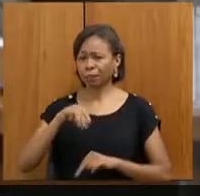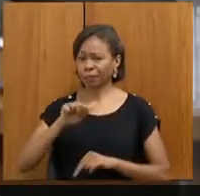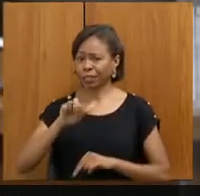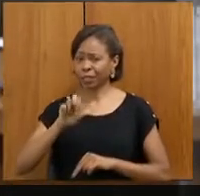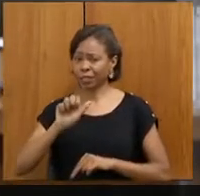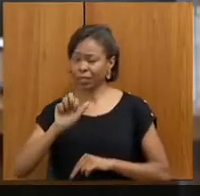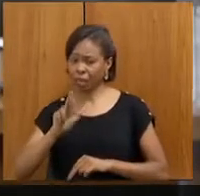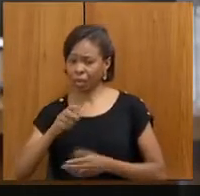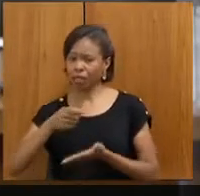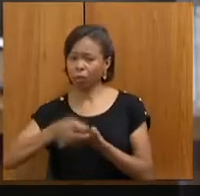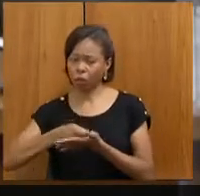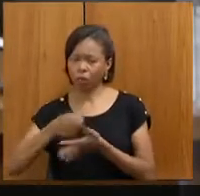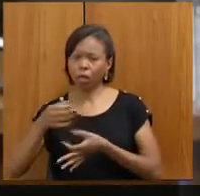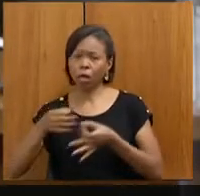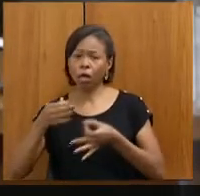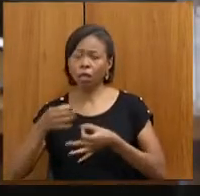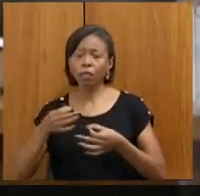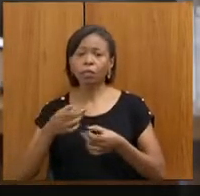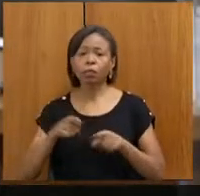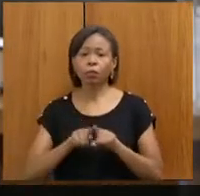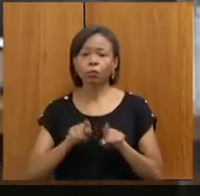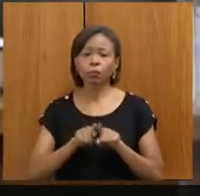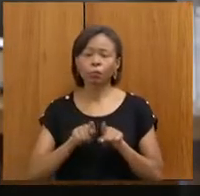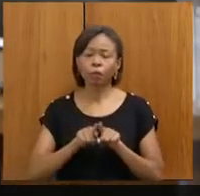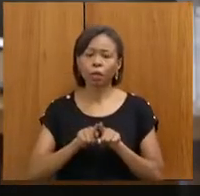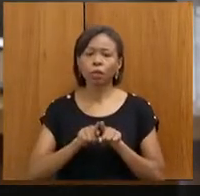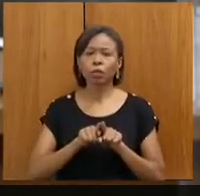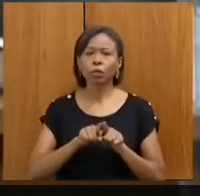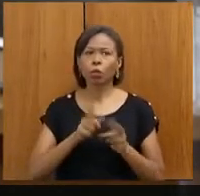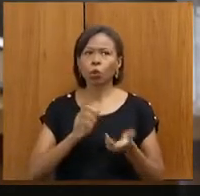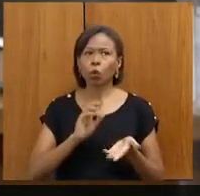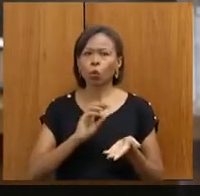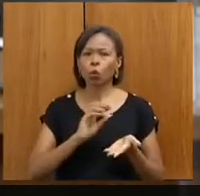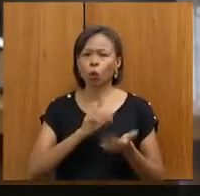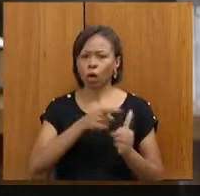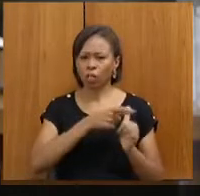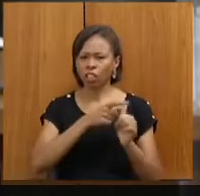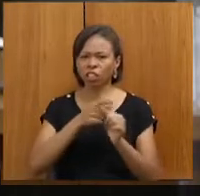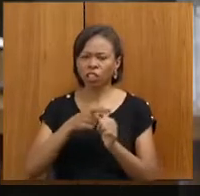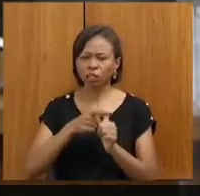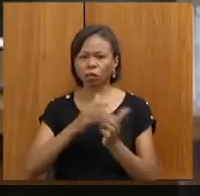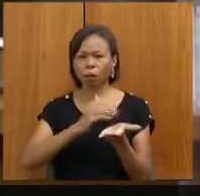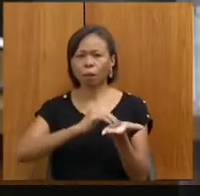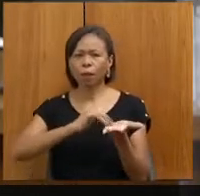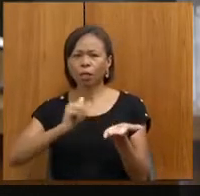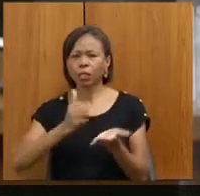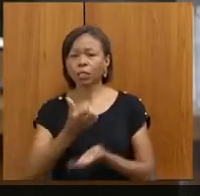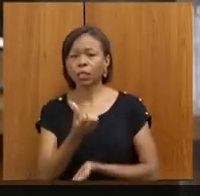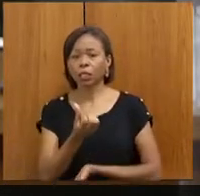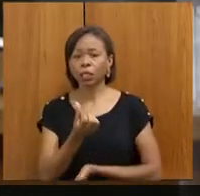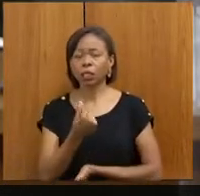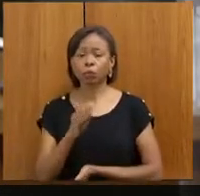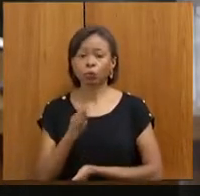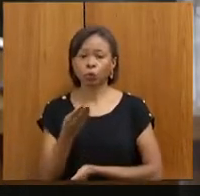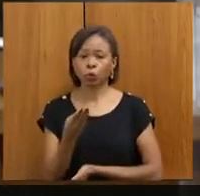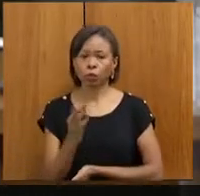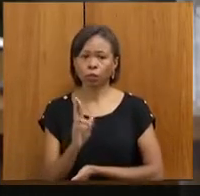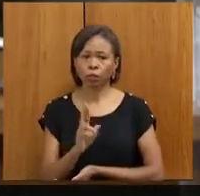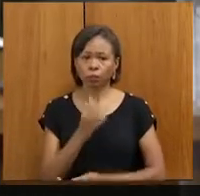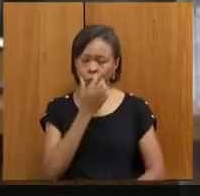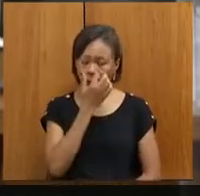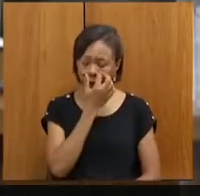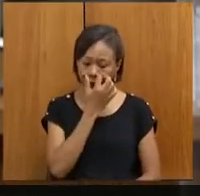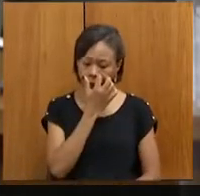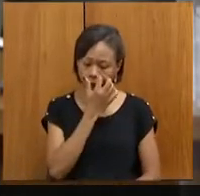poderiam Advir em função do plano e os encargos de inadimplência são retirados aproximadamente 6 bilhões mais próximo por favor